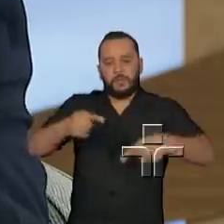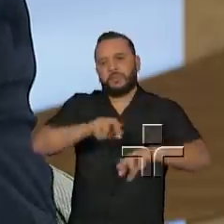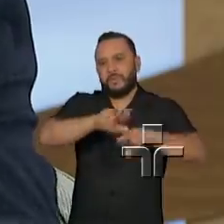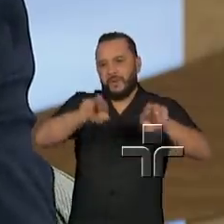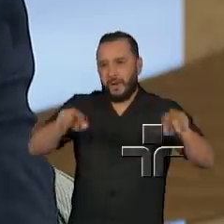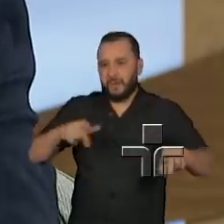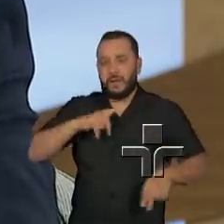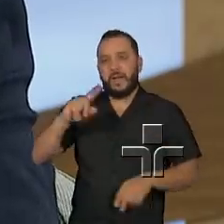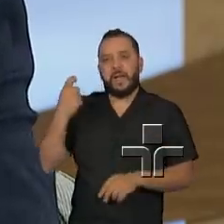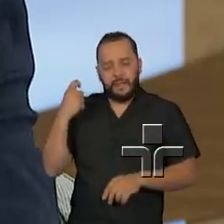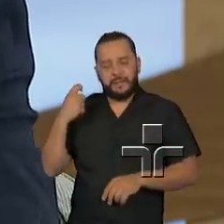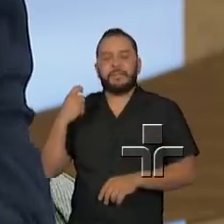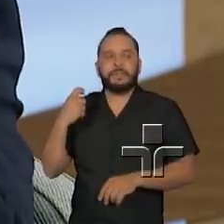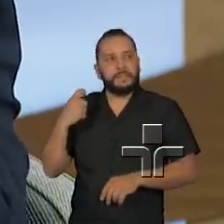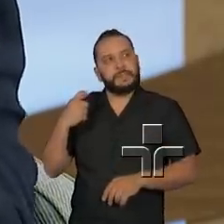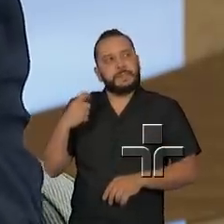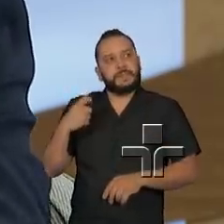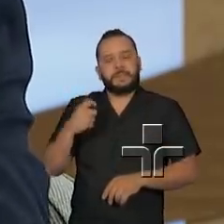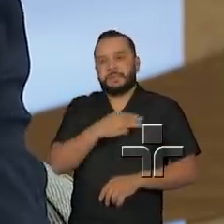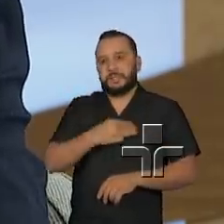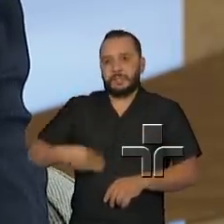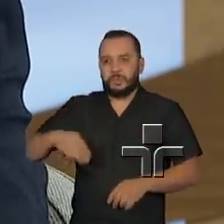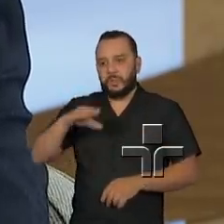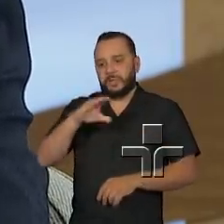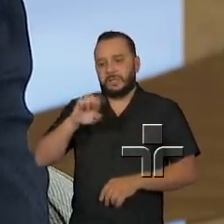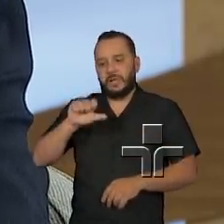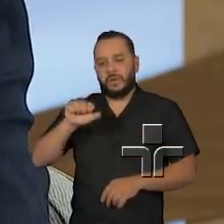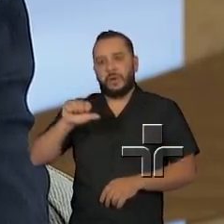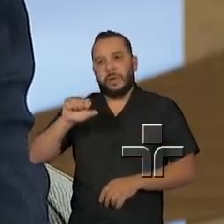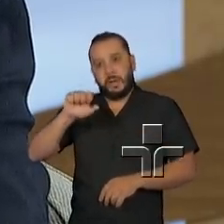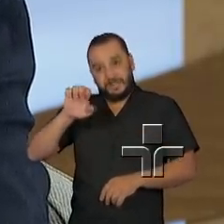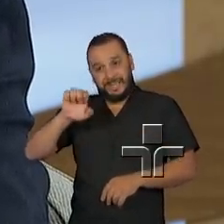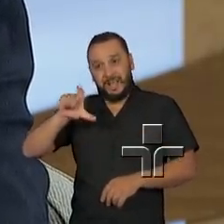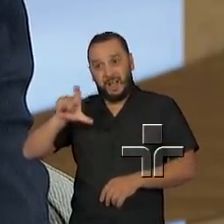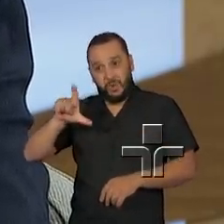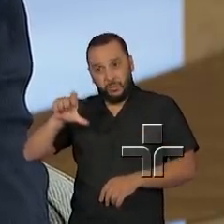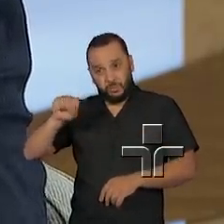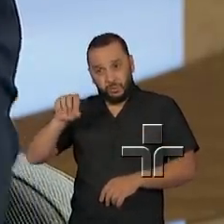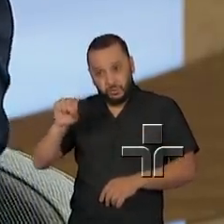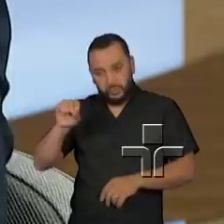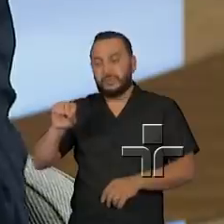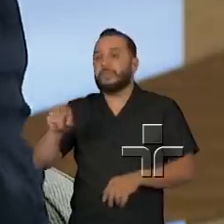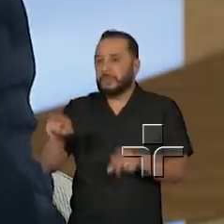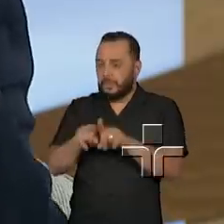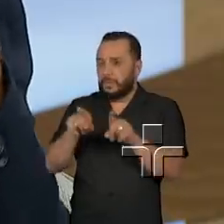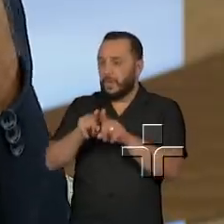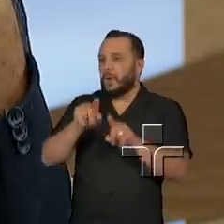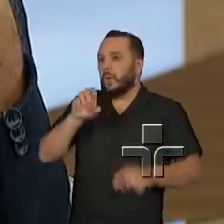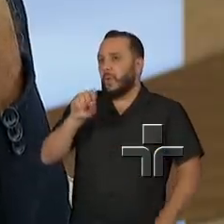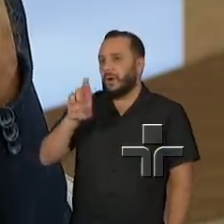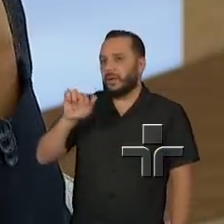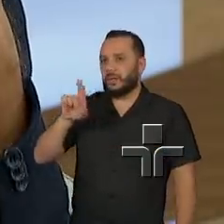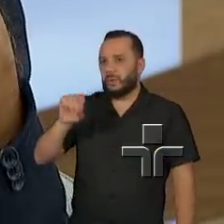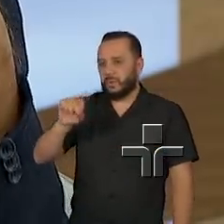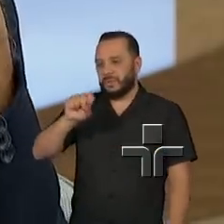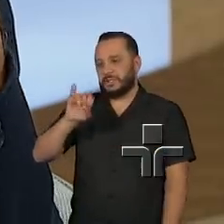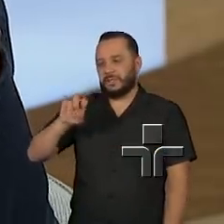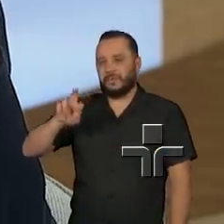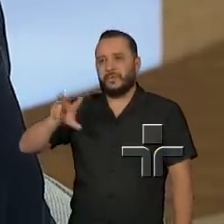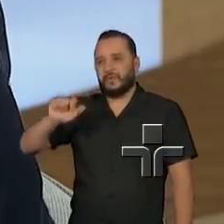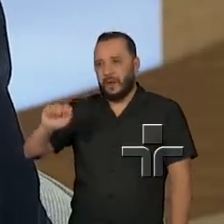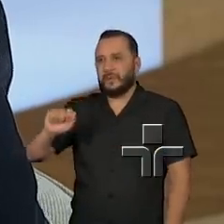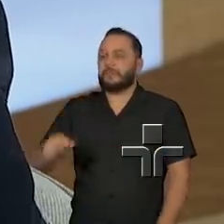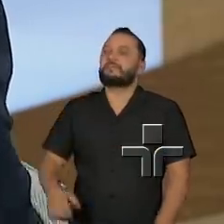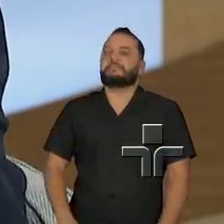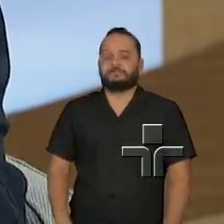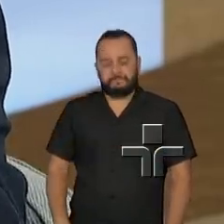falei aqui, o ex-ministro Celso Pancera e outros parlamentares, Orlando Silva. Qual que é a ideia? A ideia é